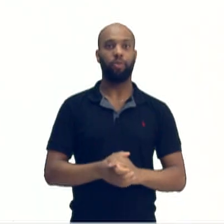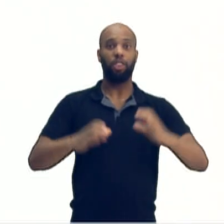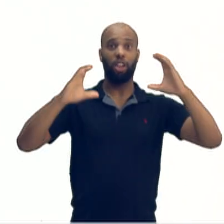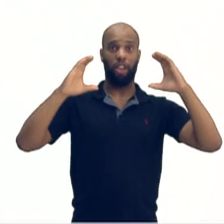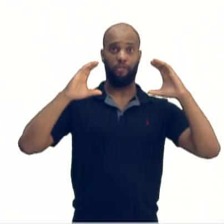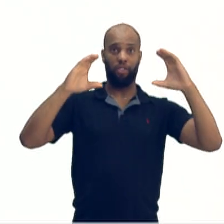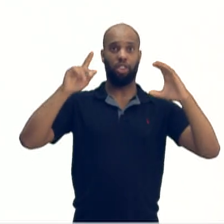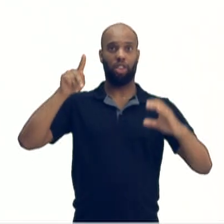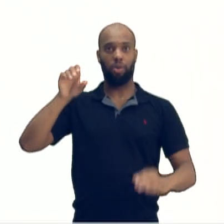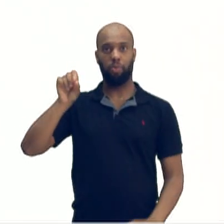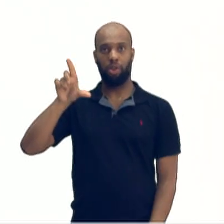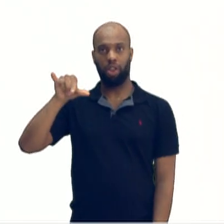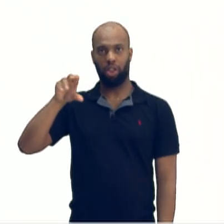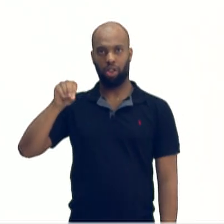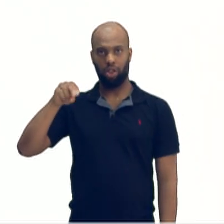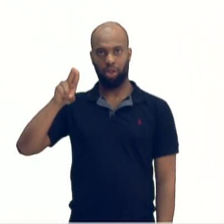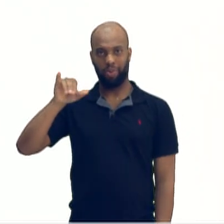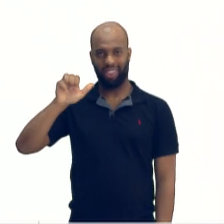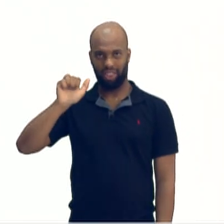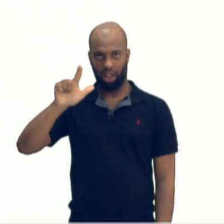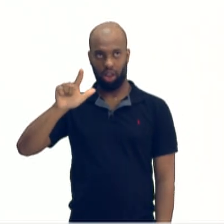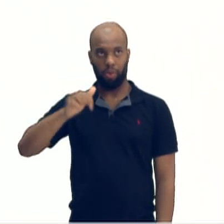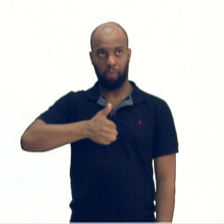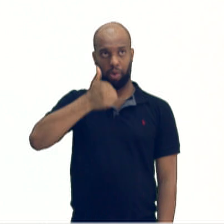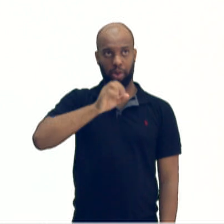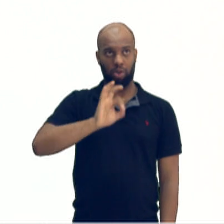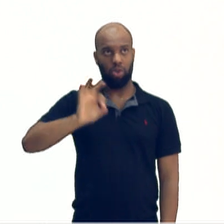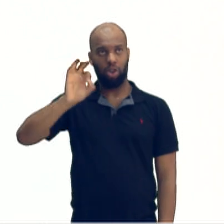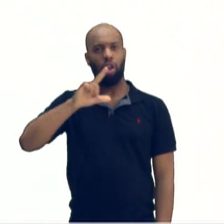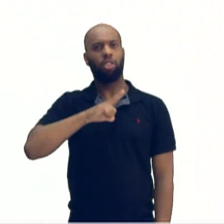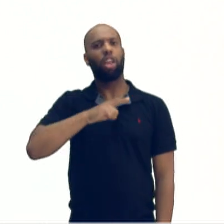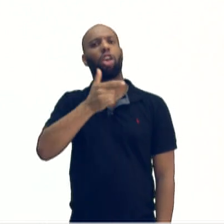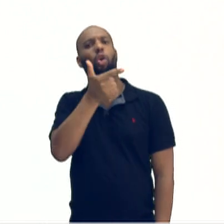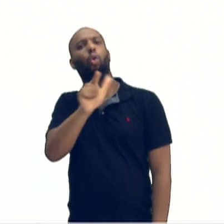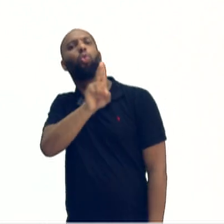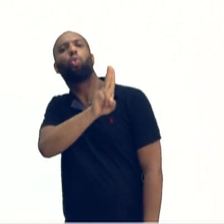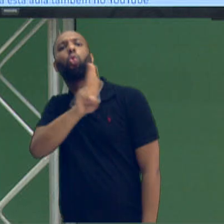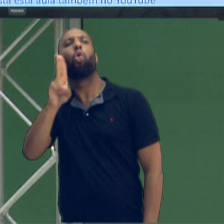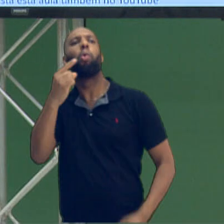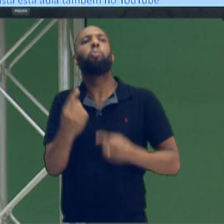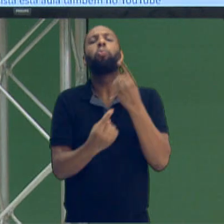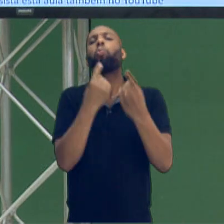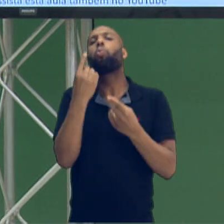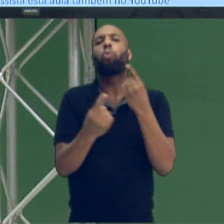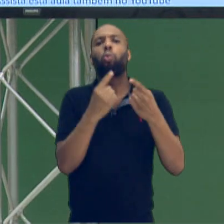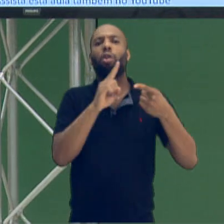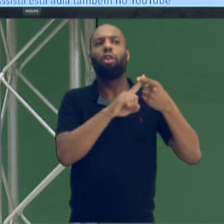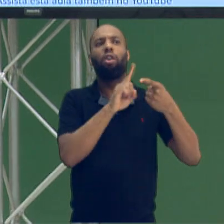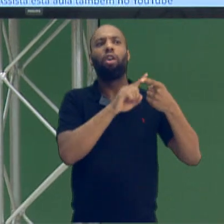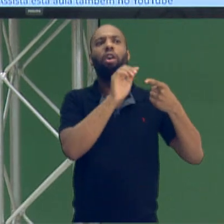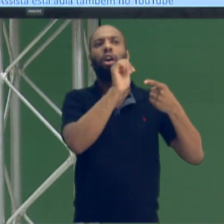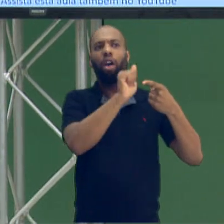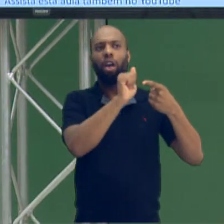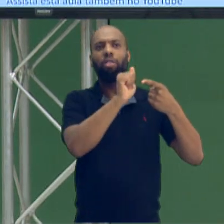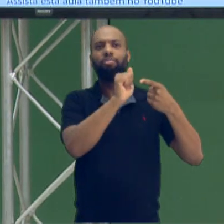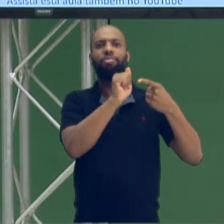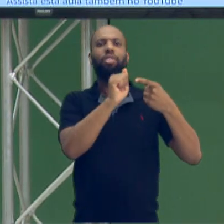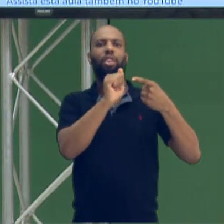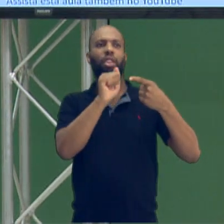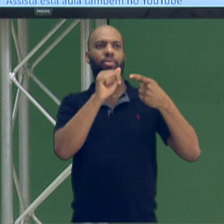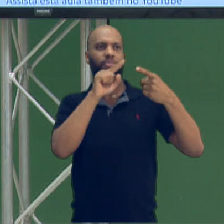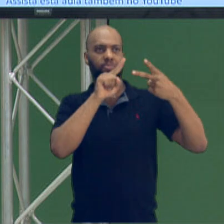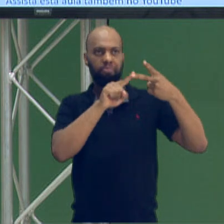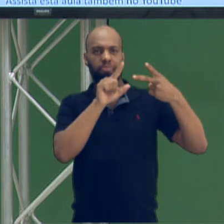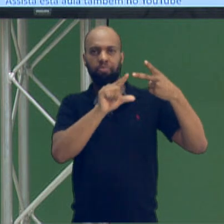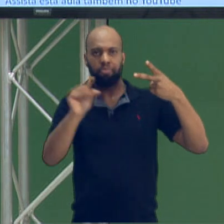A função polinomial do primeiro grau também é conhecida como alternativa A, função quadrática, alternativa B,